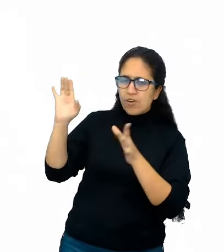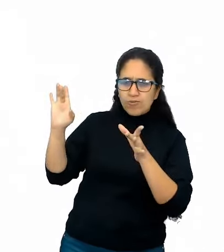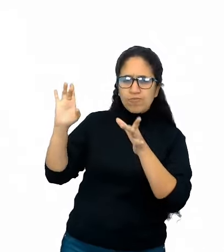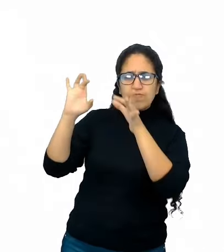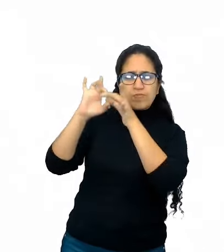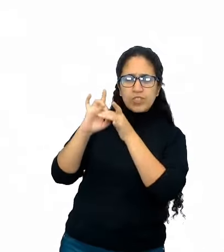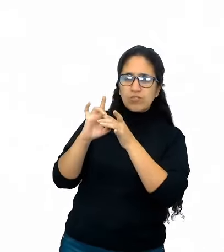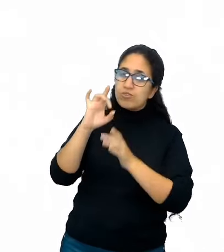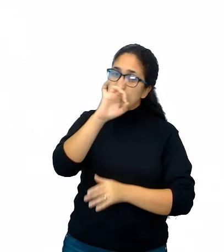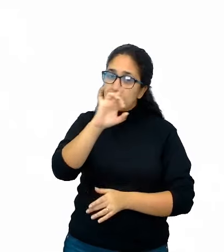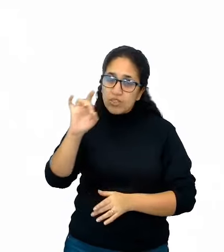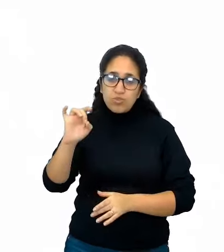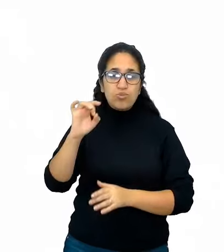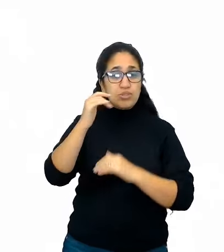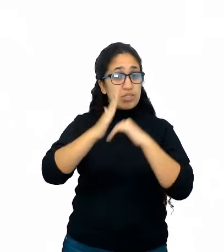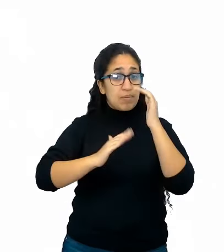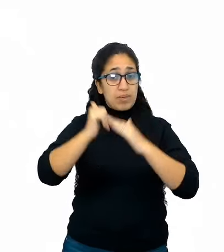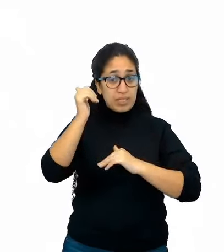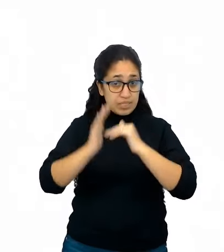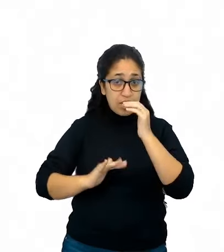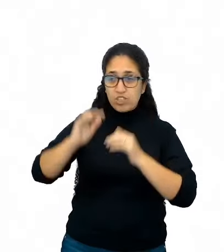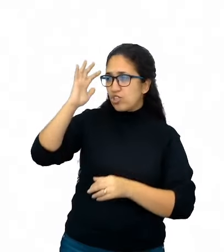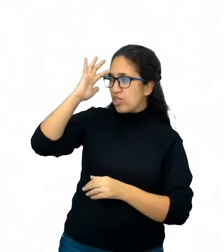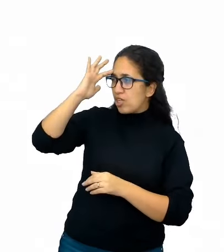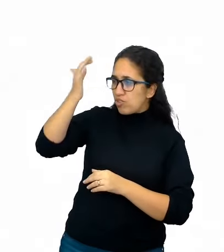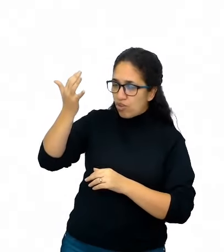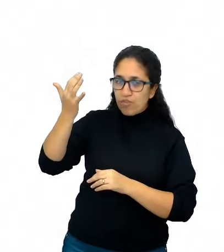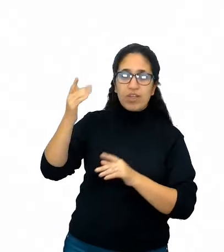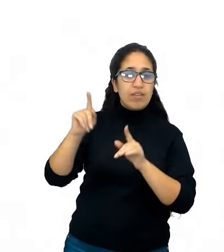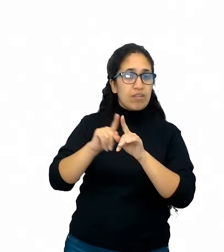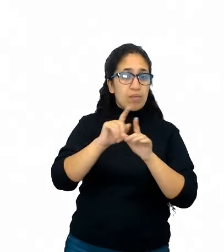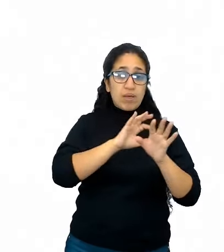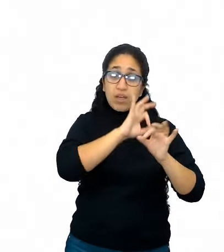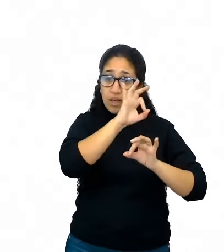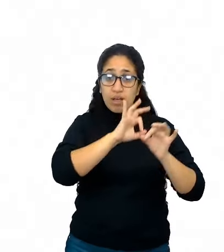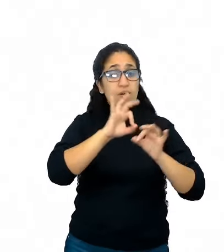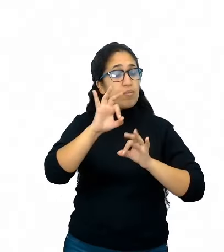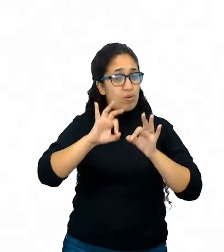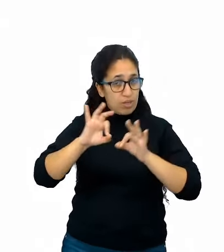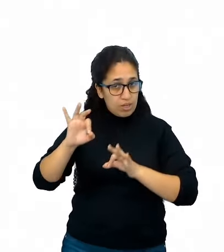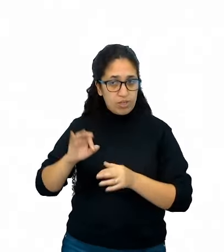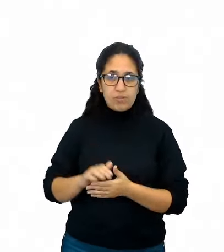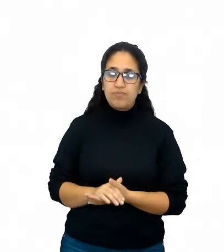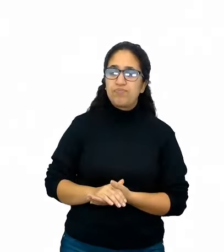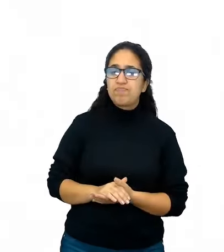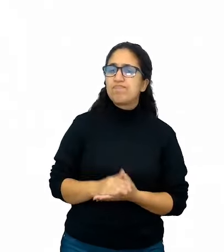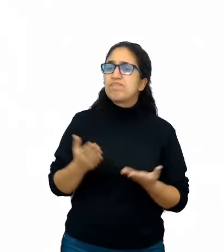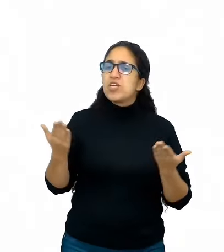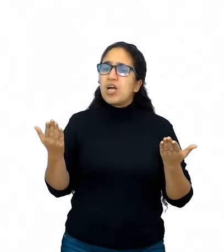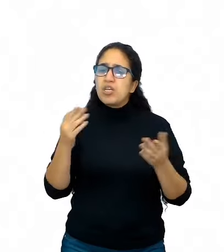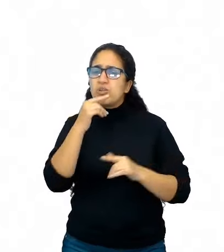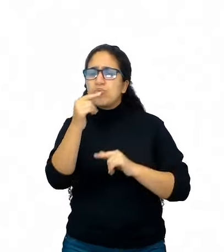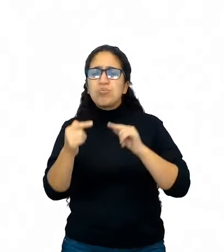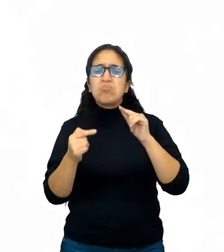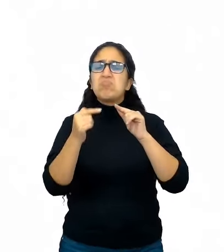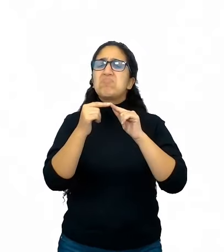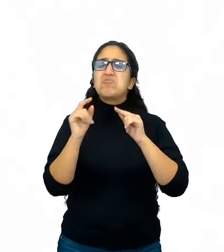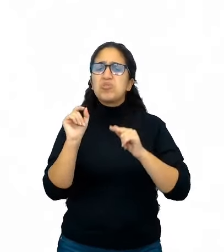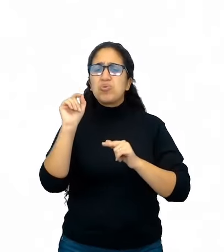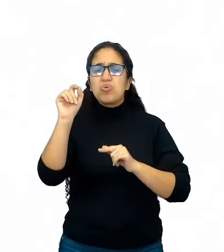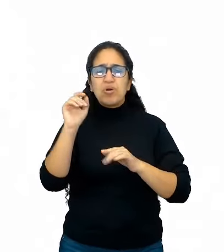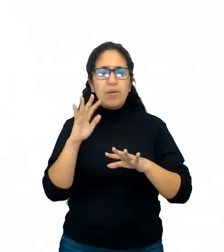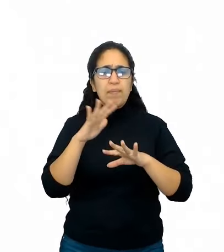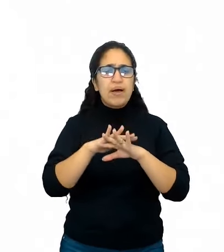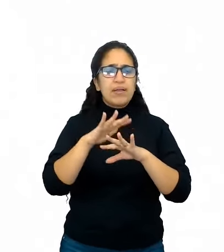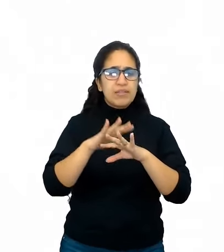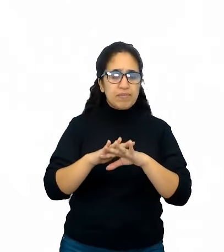nas habilidades é o resolver e o elaborar. E aí, como objeto de conhecimento